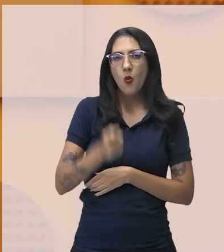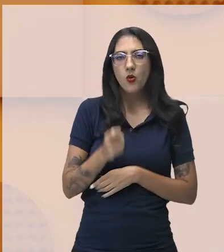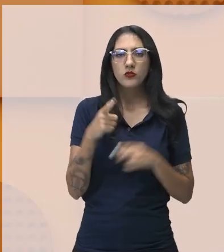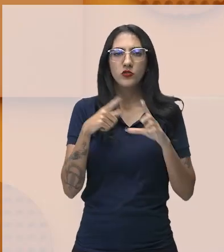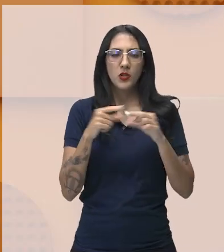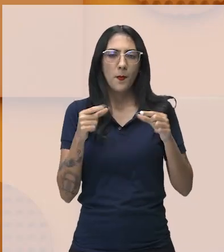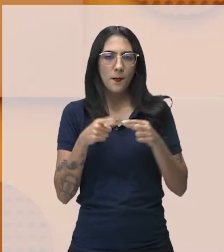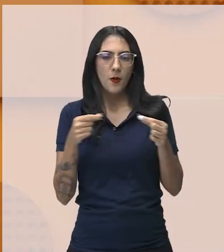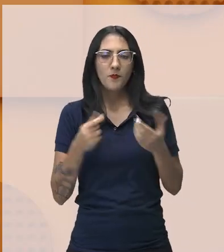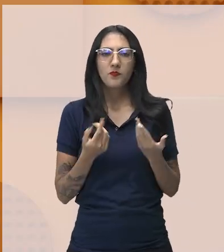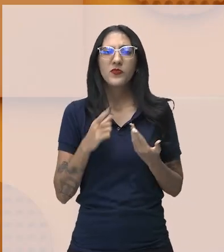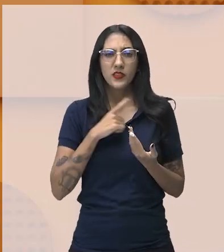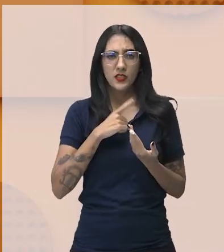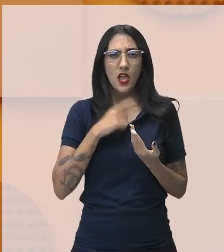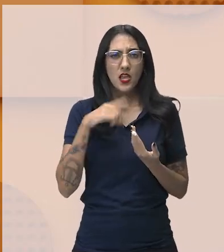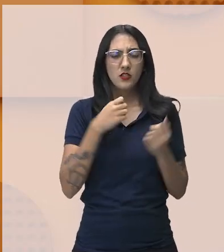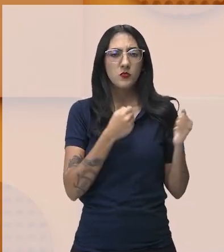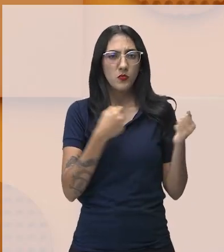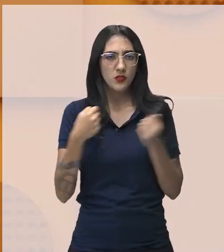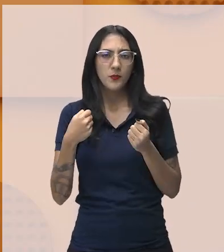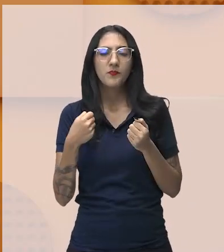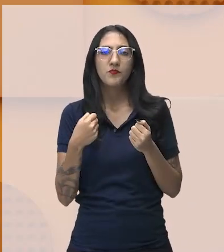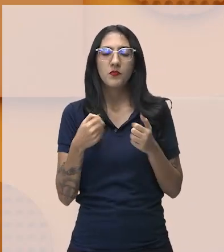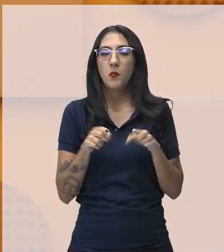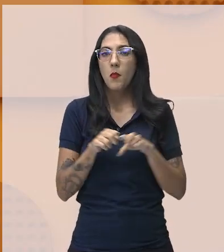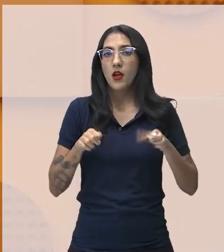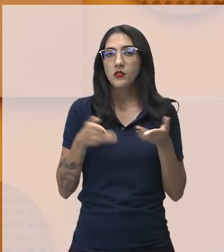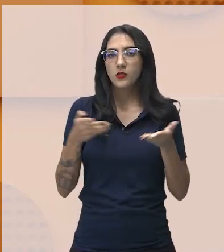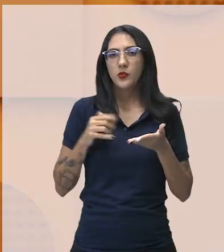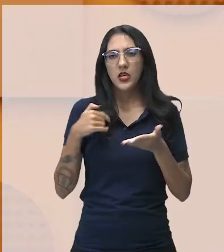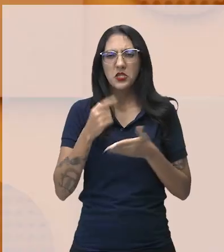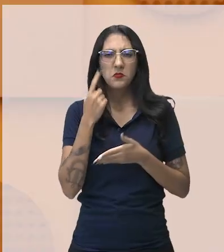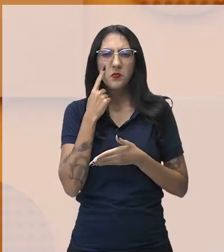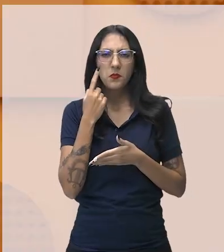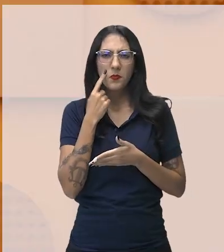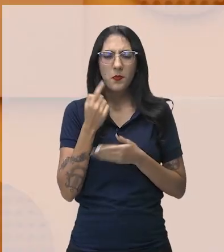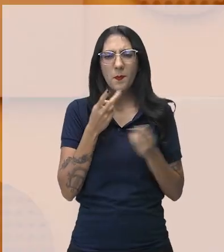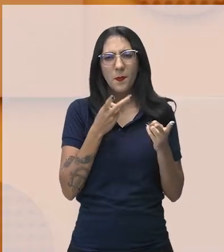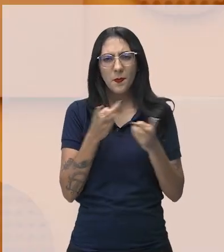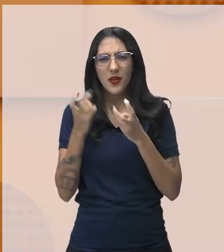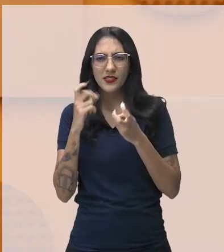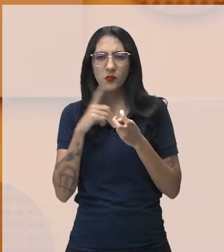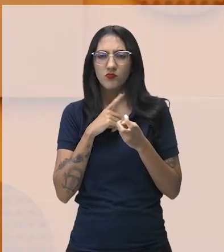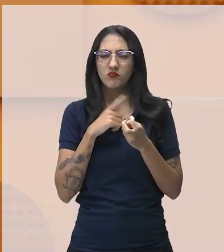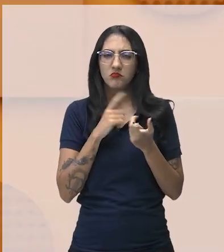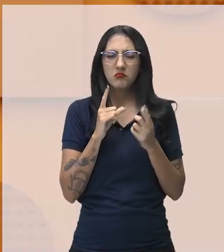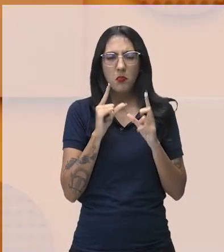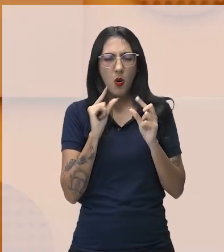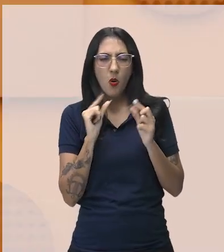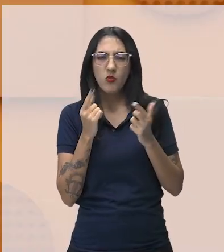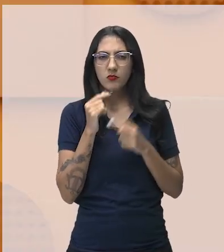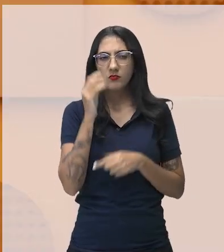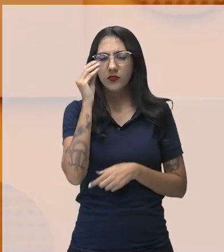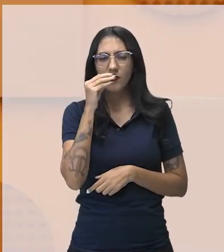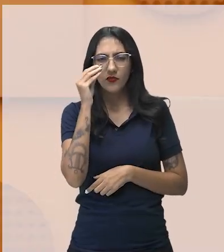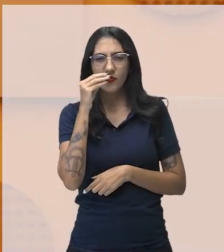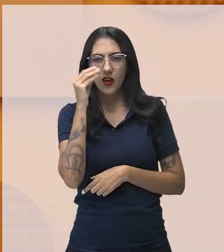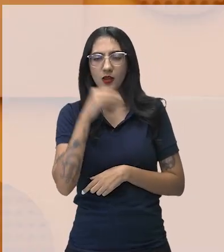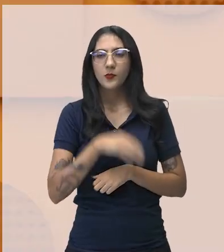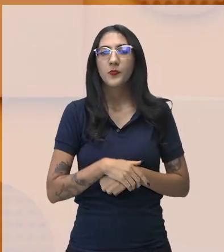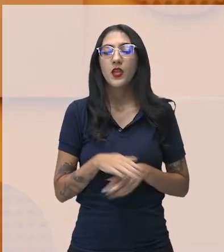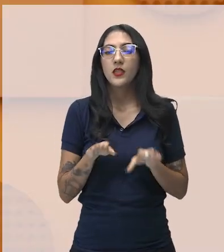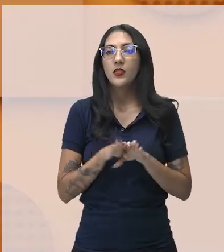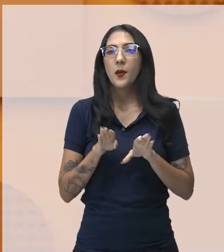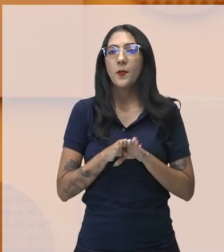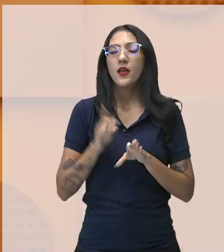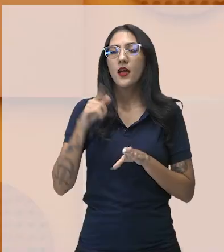Ainda existe esse poder, porém, a gente observa que caiu bastante, tá? E a gente vai estudar também, gente, essa